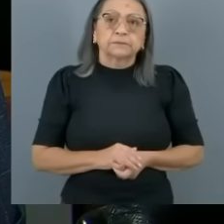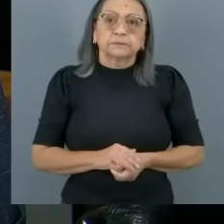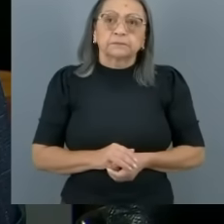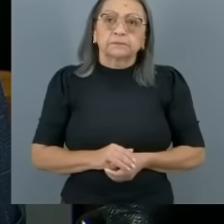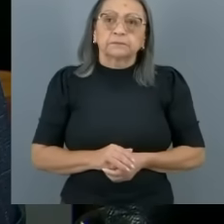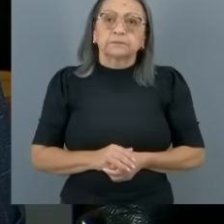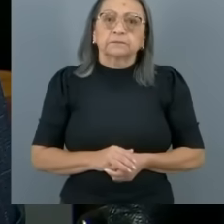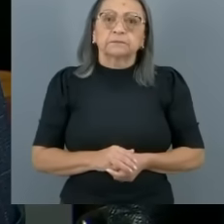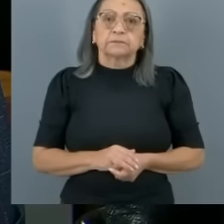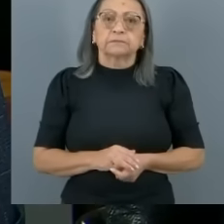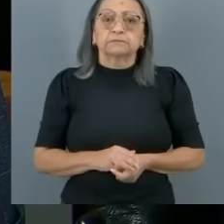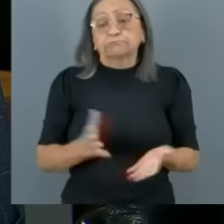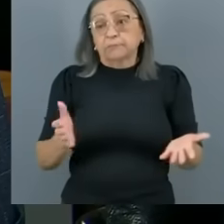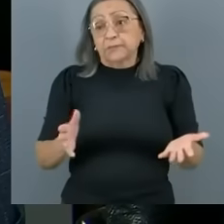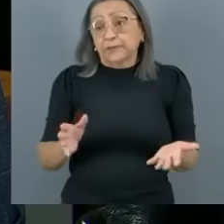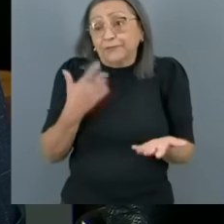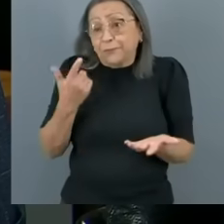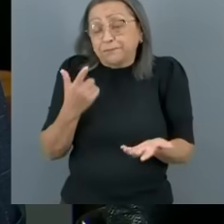dizendo o óbvio.